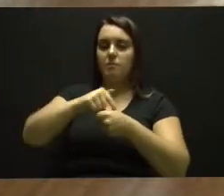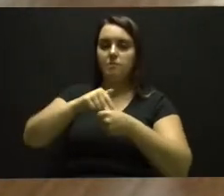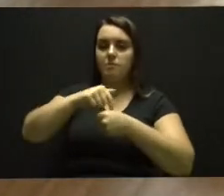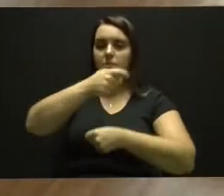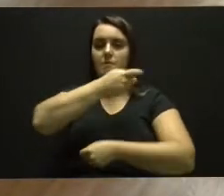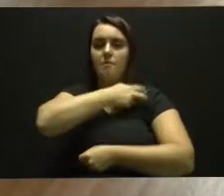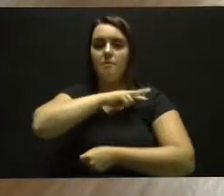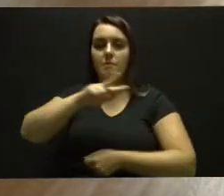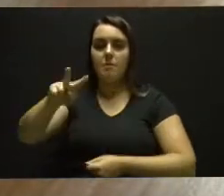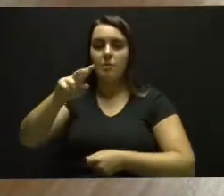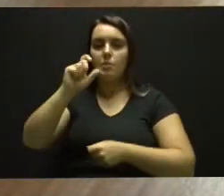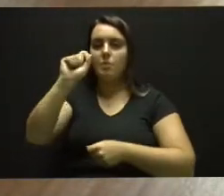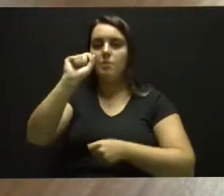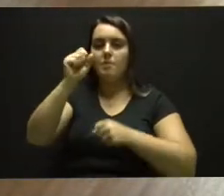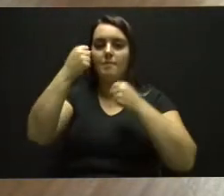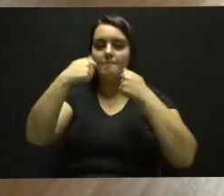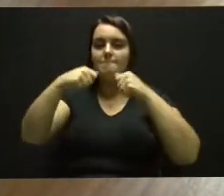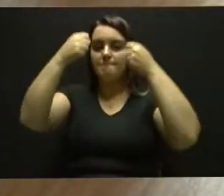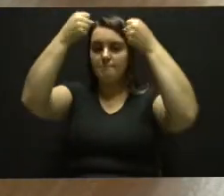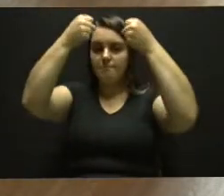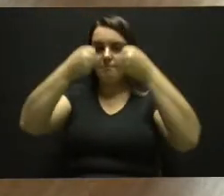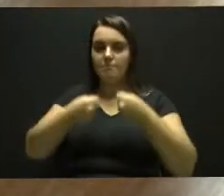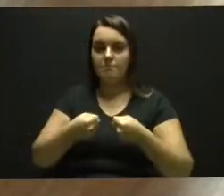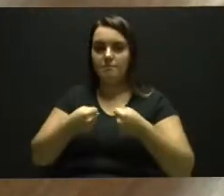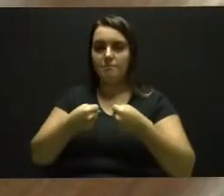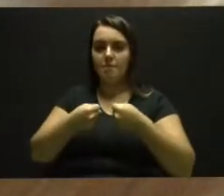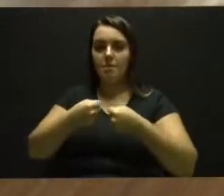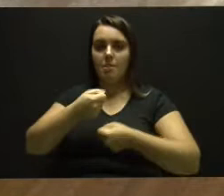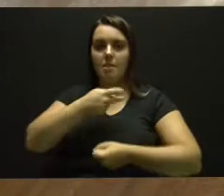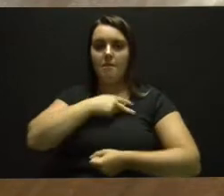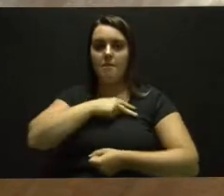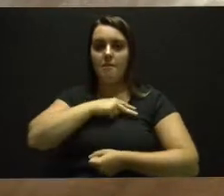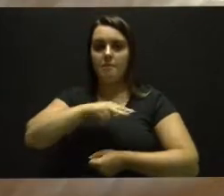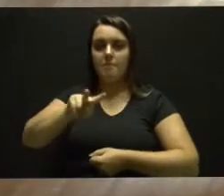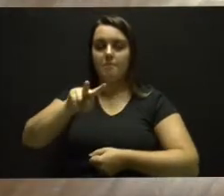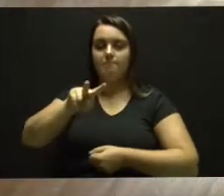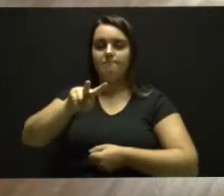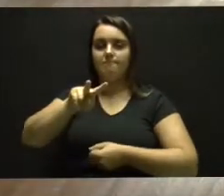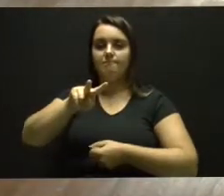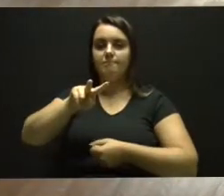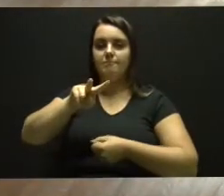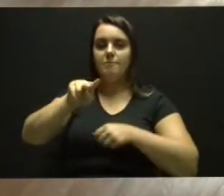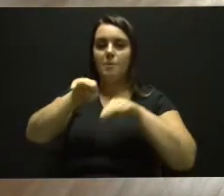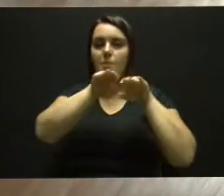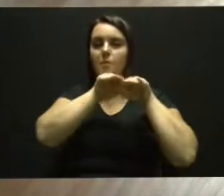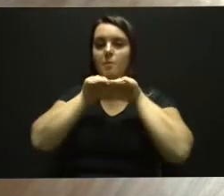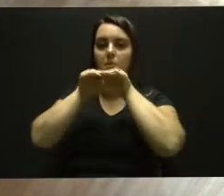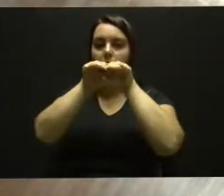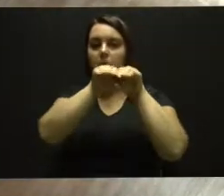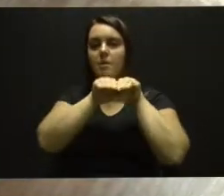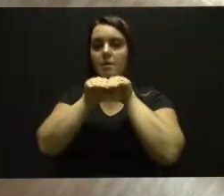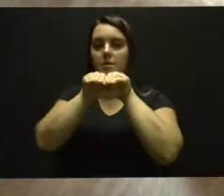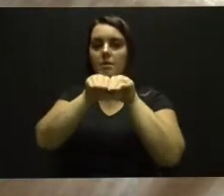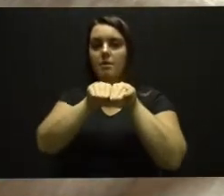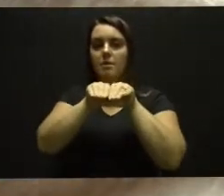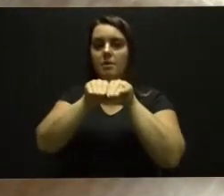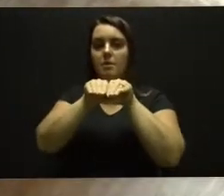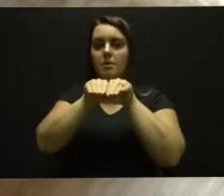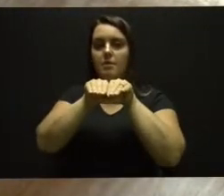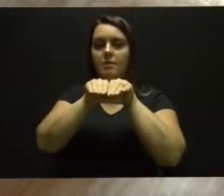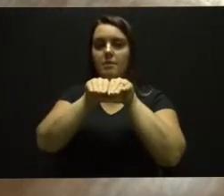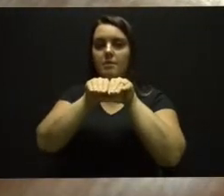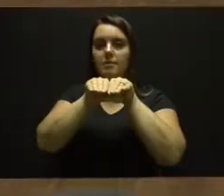exaustão que o domina para só vendo o mato e amargo da coerência paraguai até o coração aos pés da